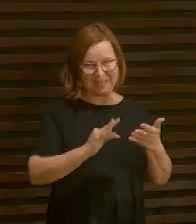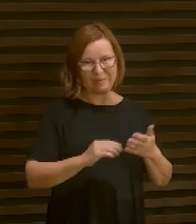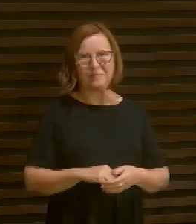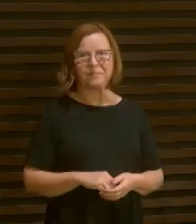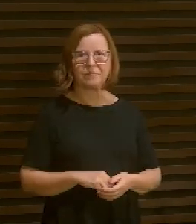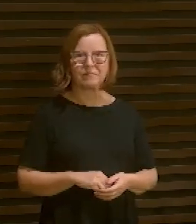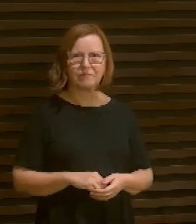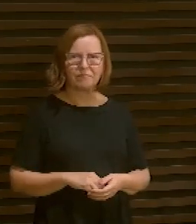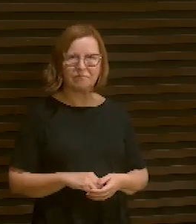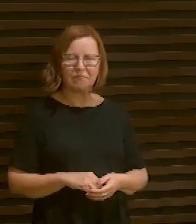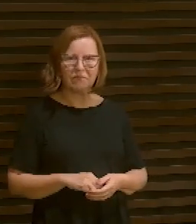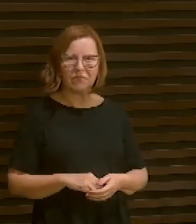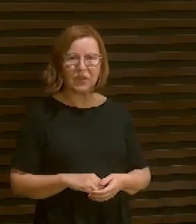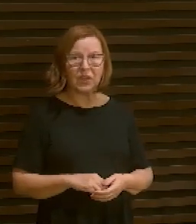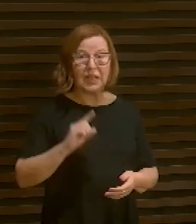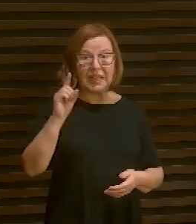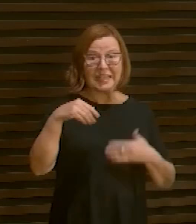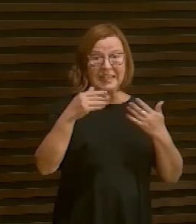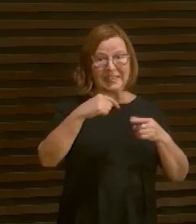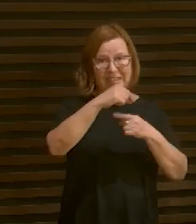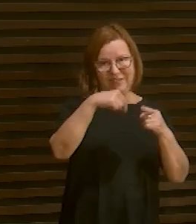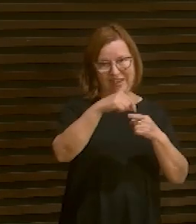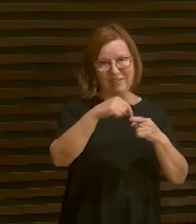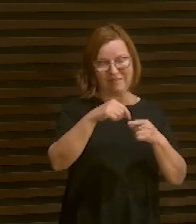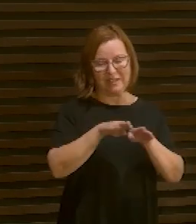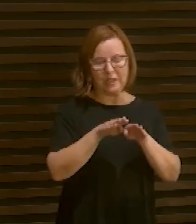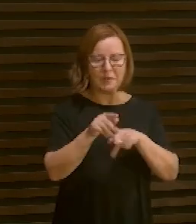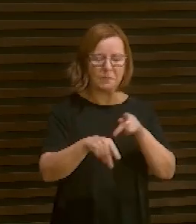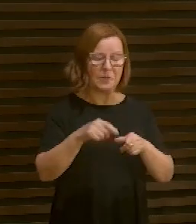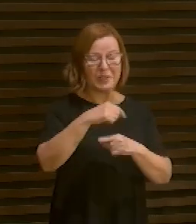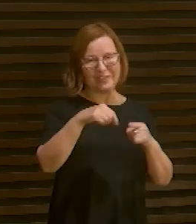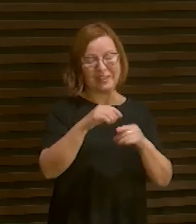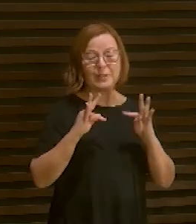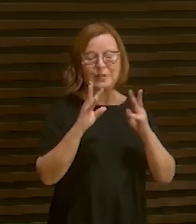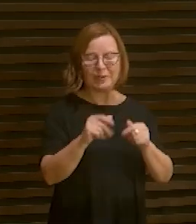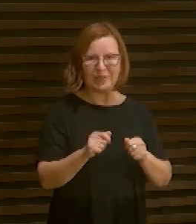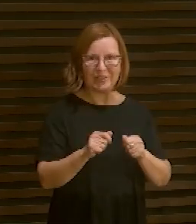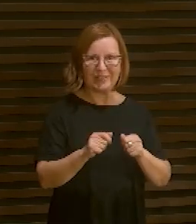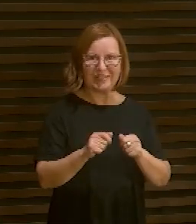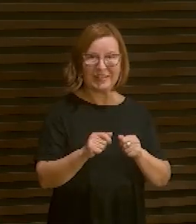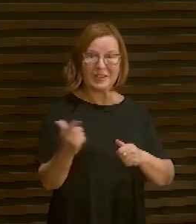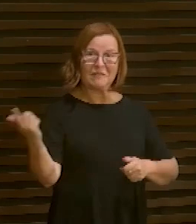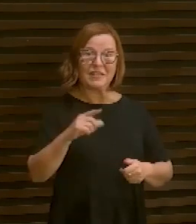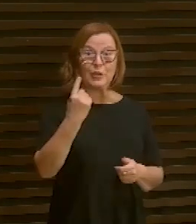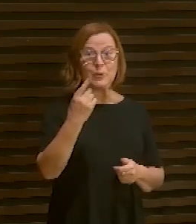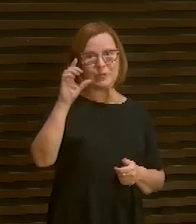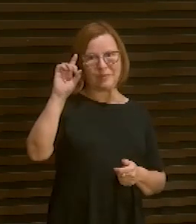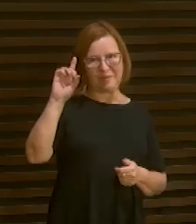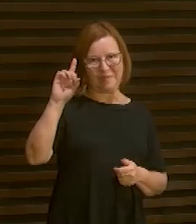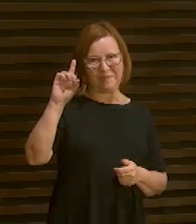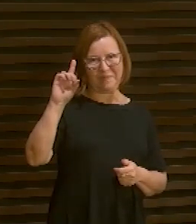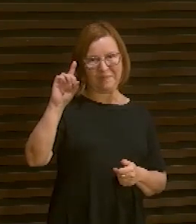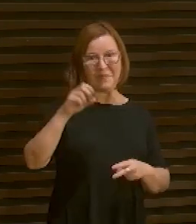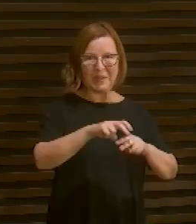que santifica, como os que são santificados, todos vêm de um só.